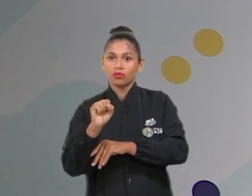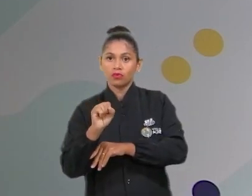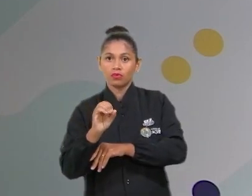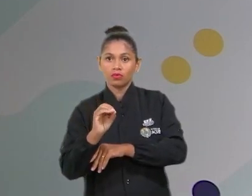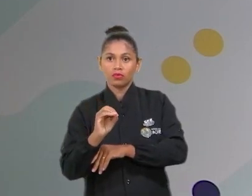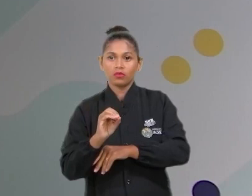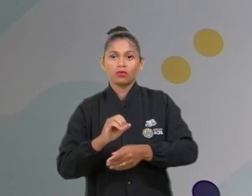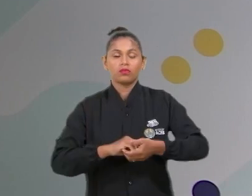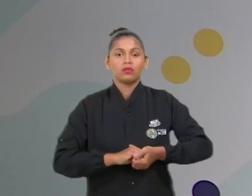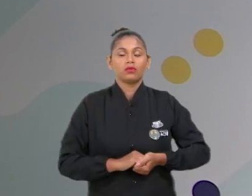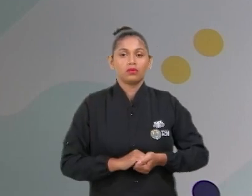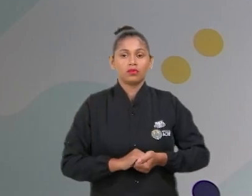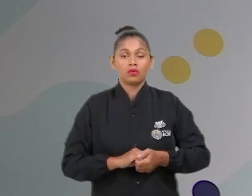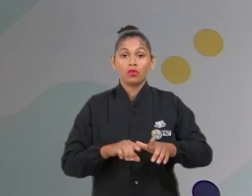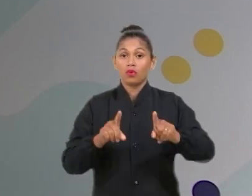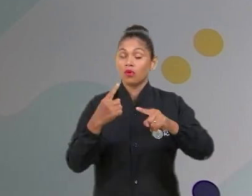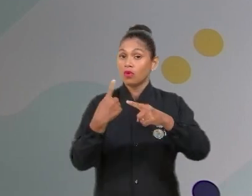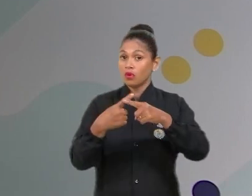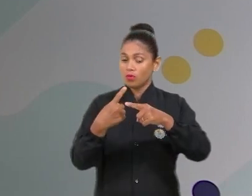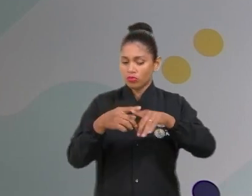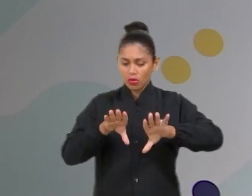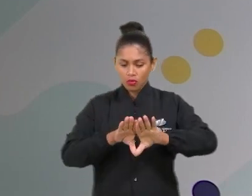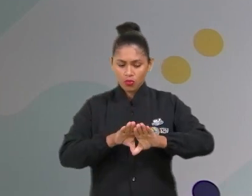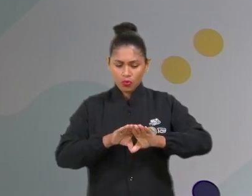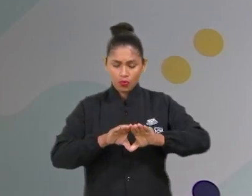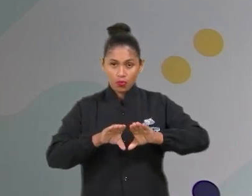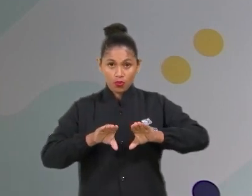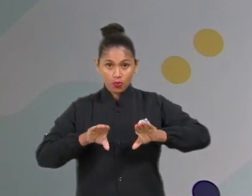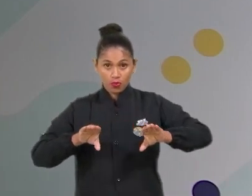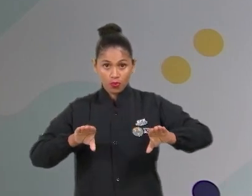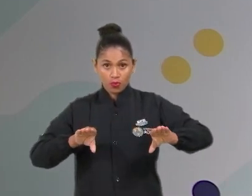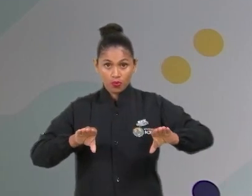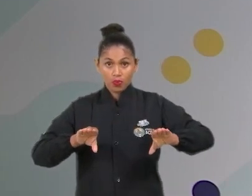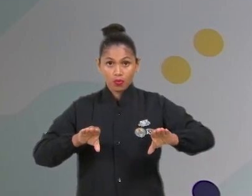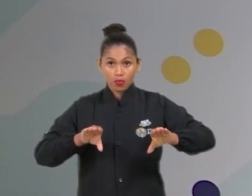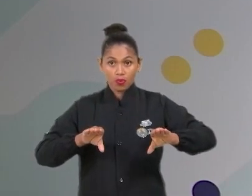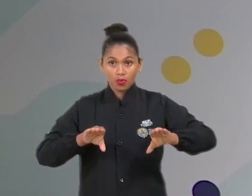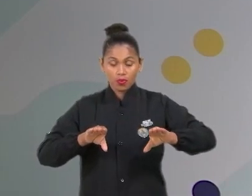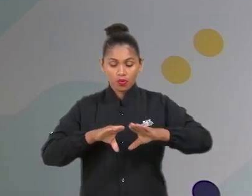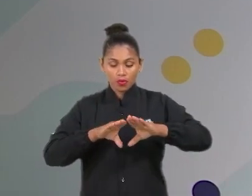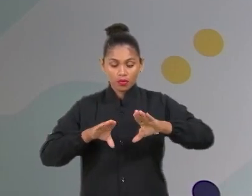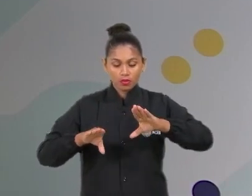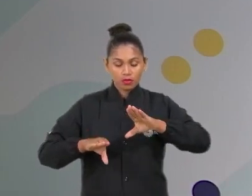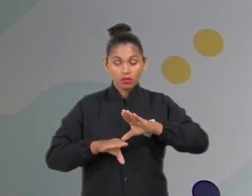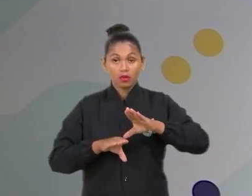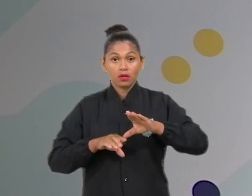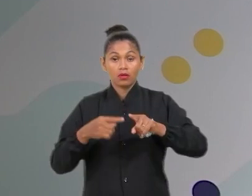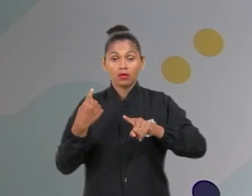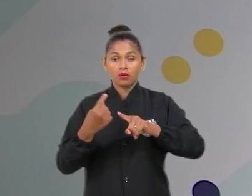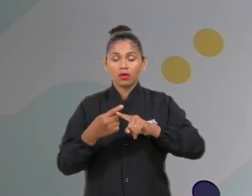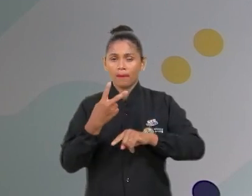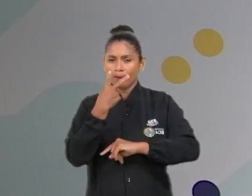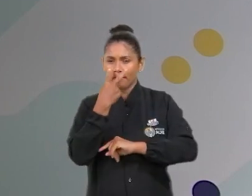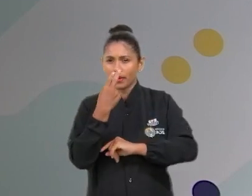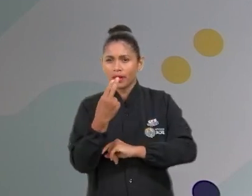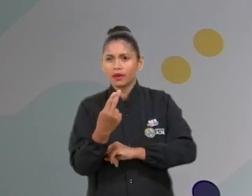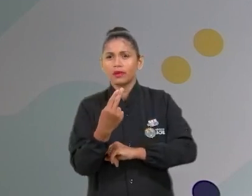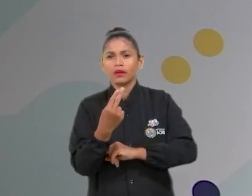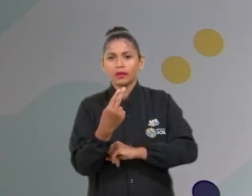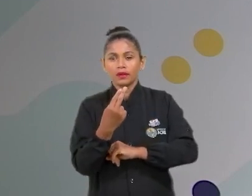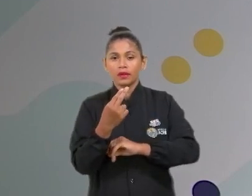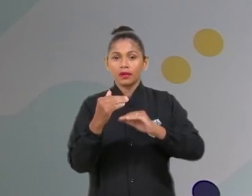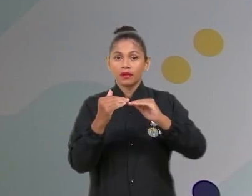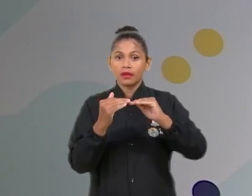eles estando aqui na parte de baixo da tabela periódica, eles têm características muito semelhantes e estariam aqui na